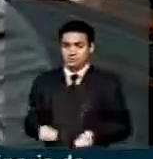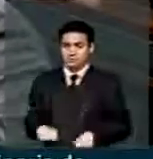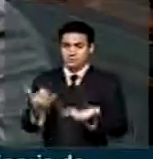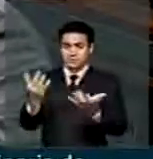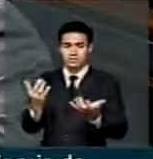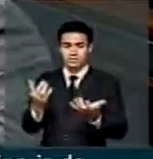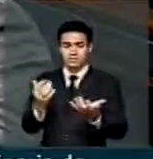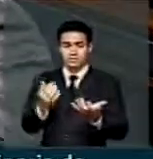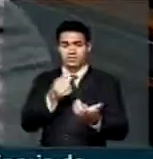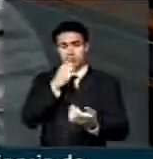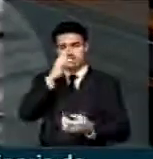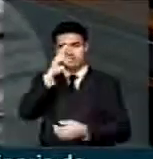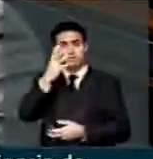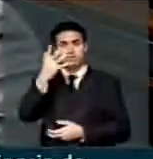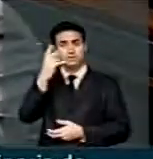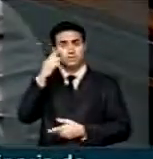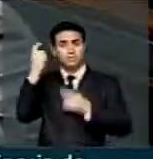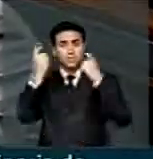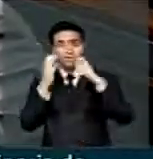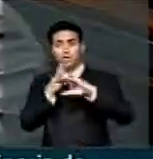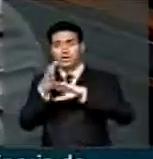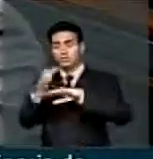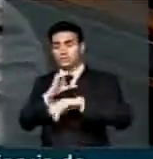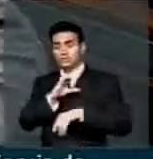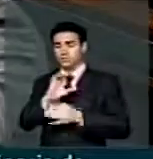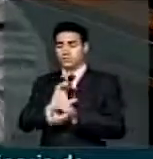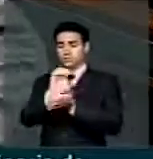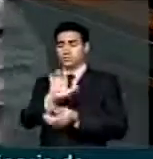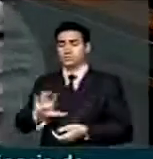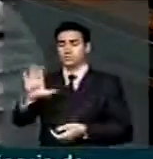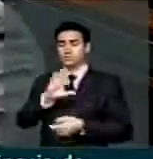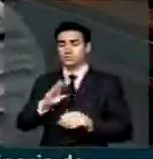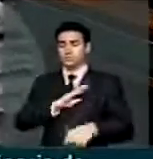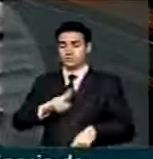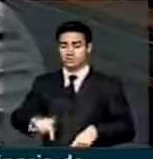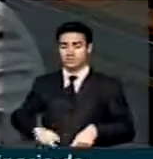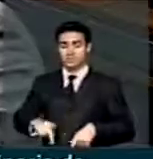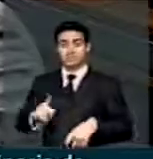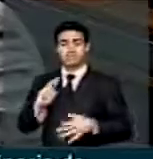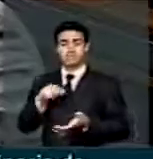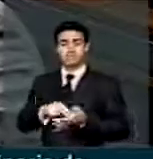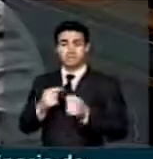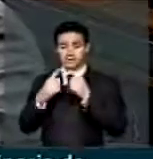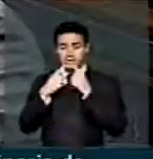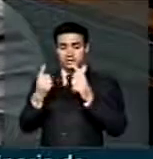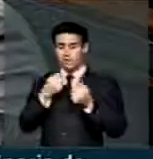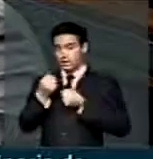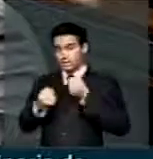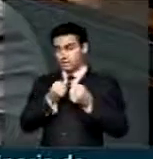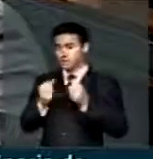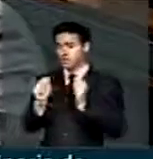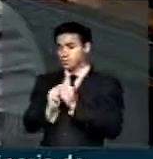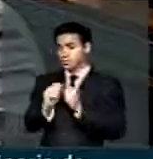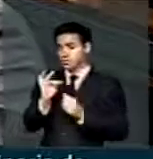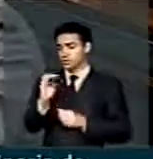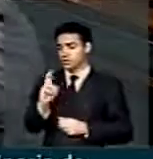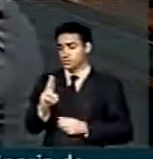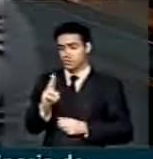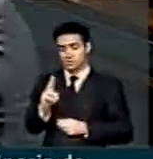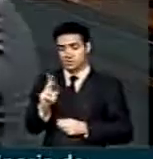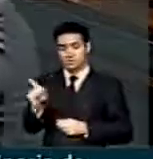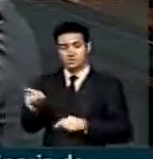Adams está preocupado aí no Conselho Nacional do Ministério Público, conta a entrevista do procurador junto ao TCU,